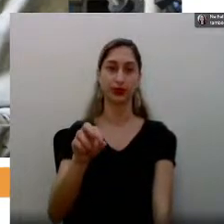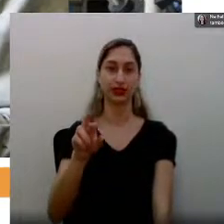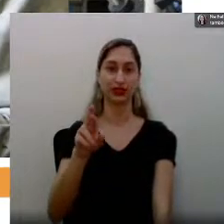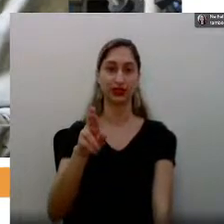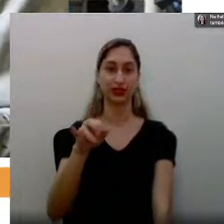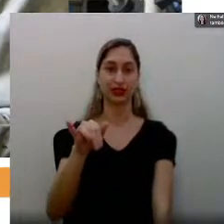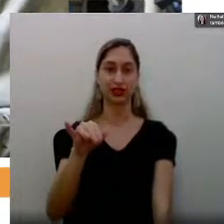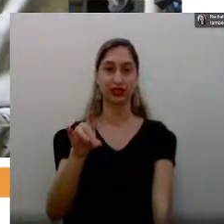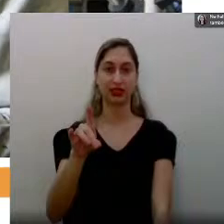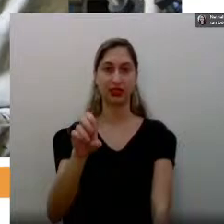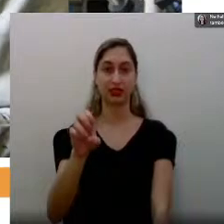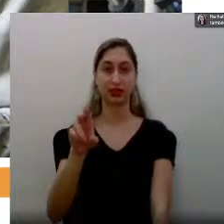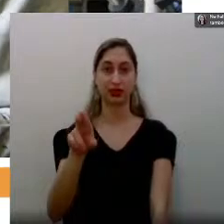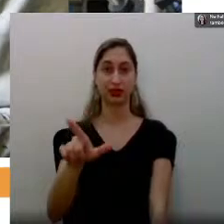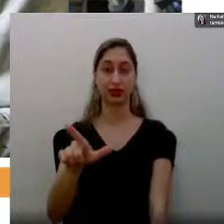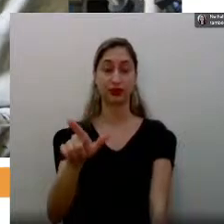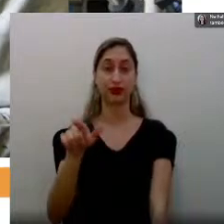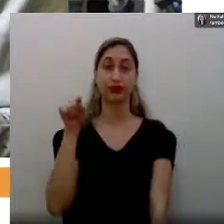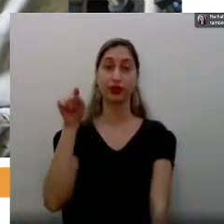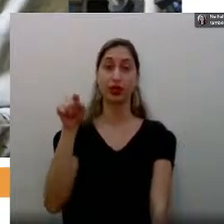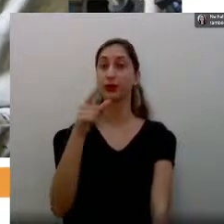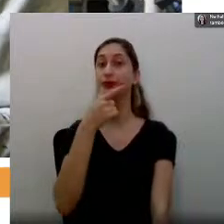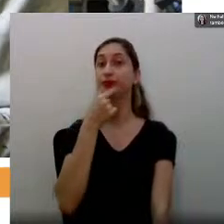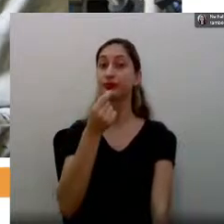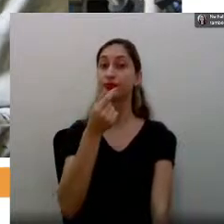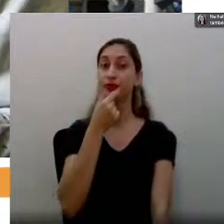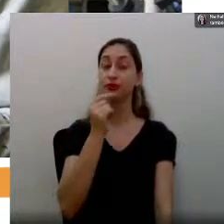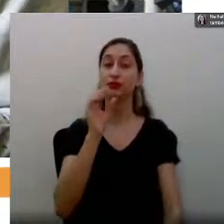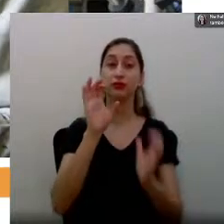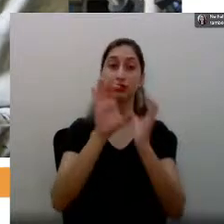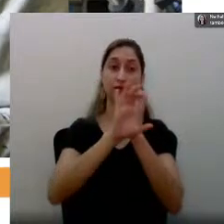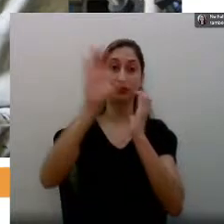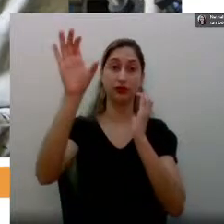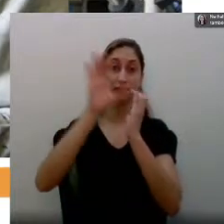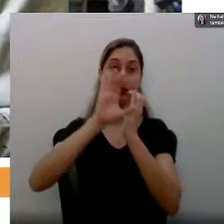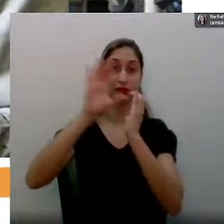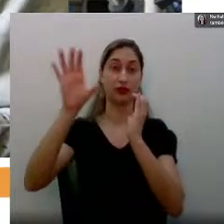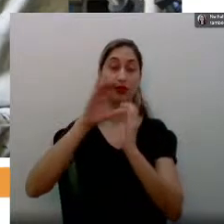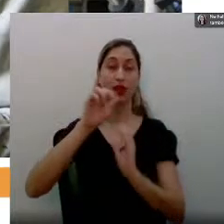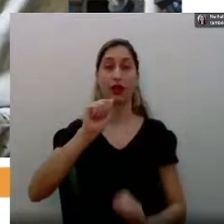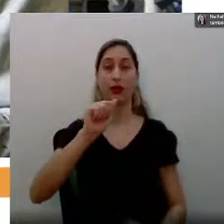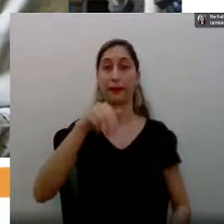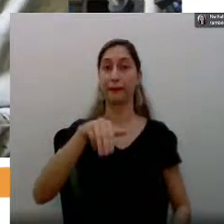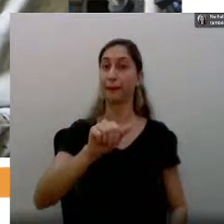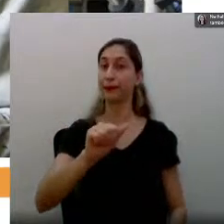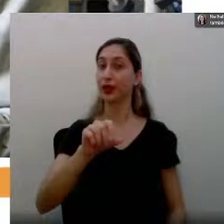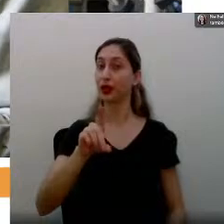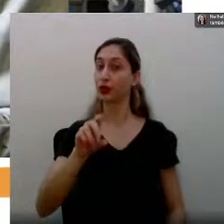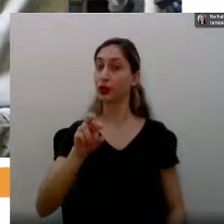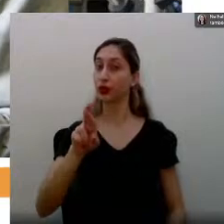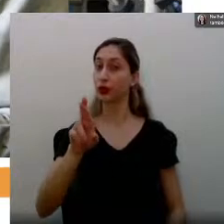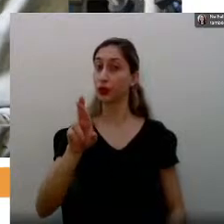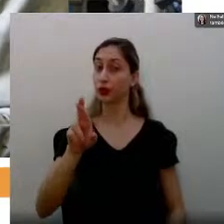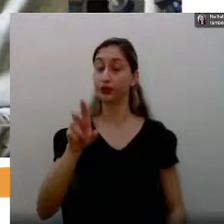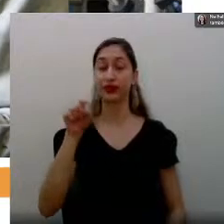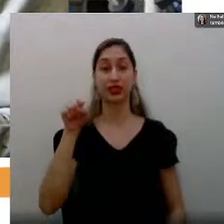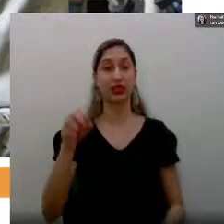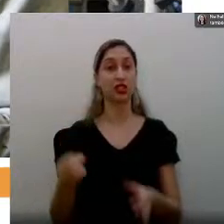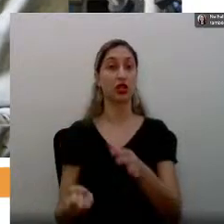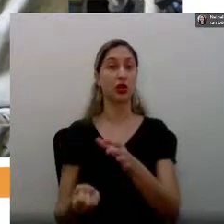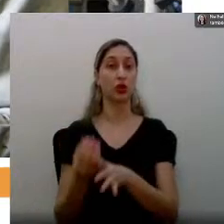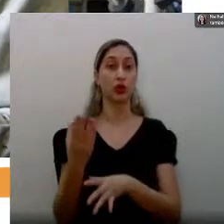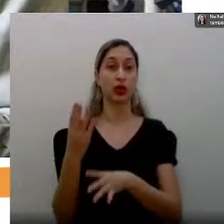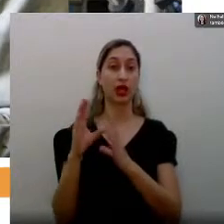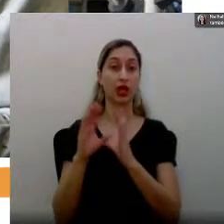Uber tarde horrível ele é um astrônomo amador e ele é um dos maiores né construtores de telescópios que a gente